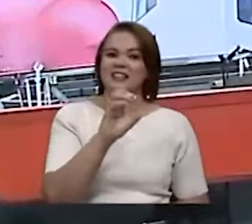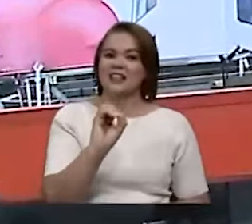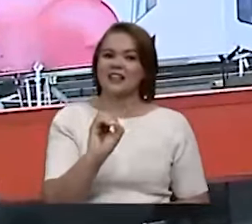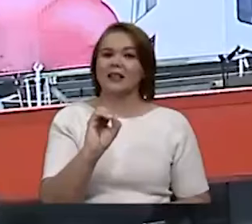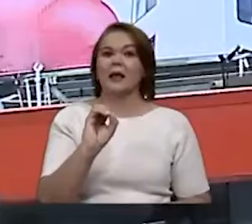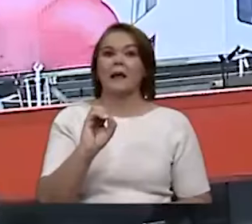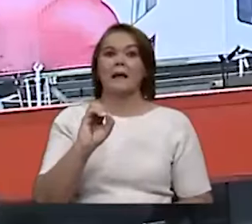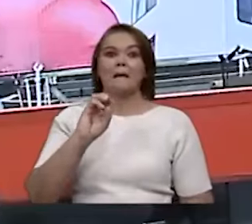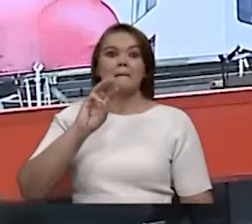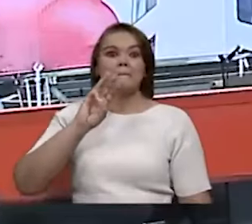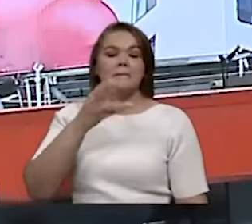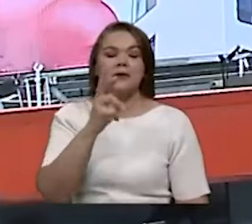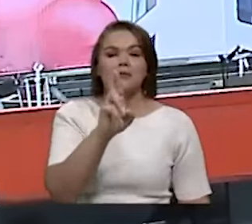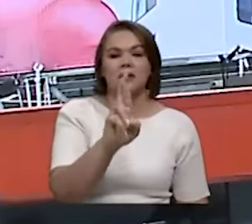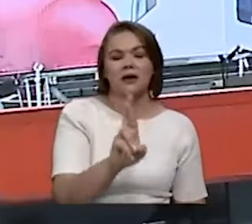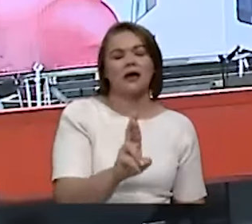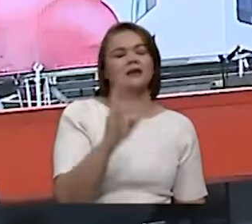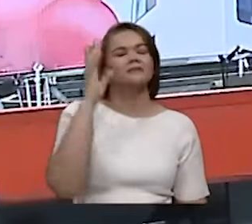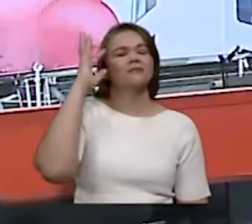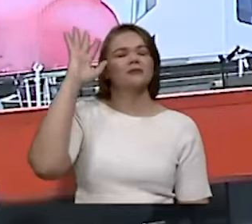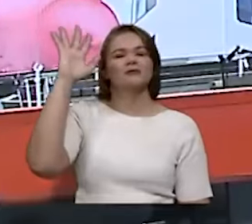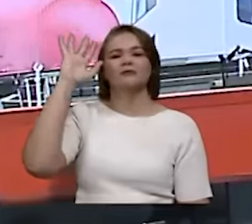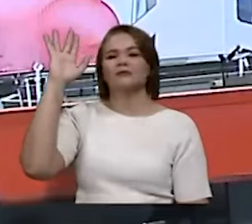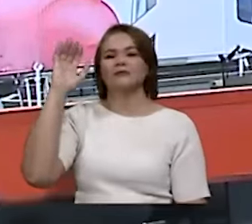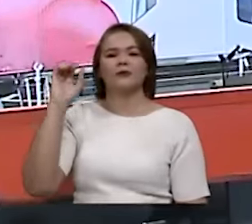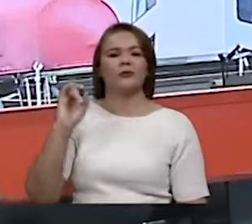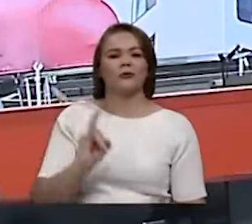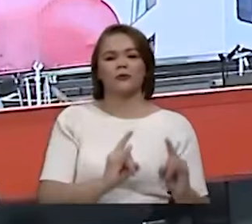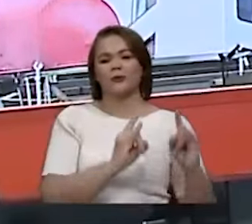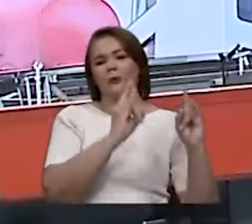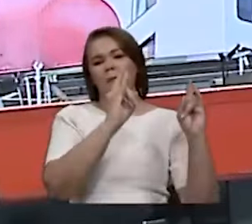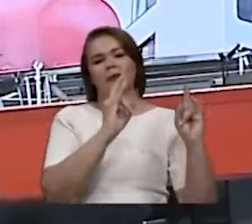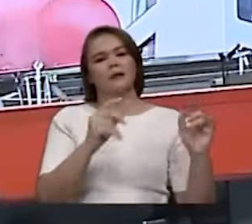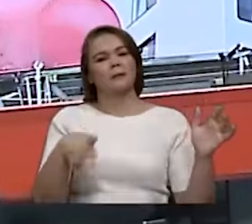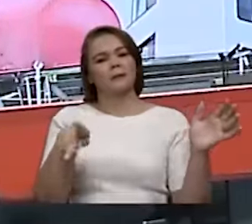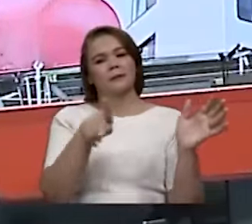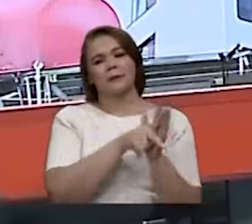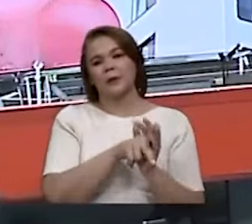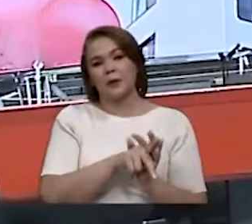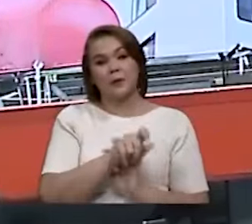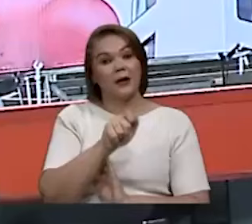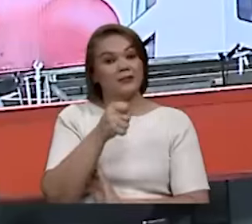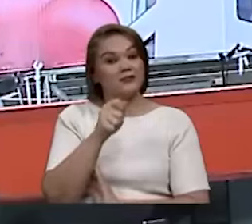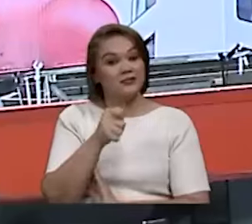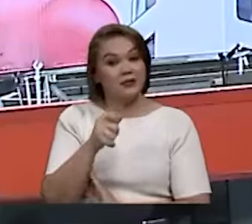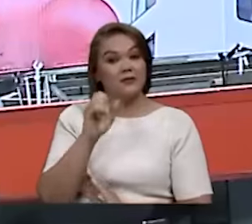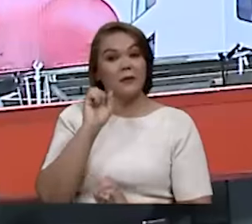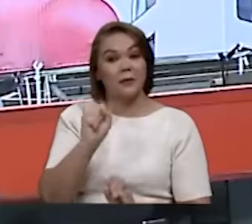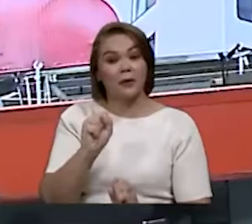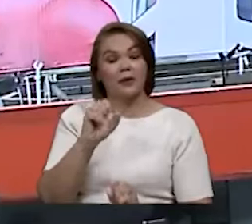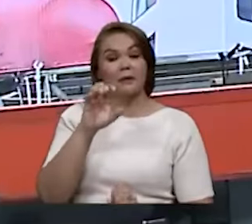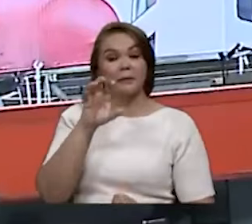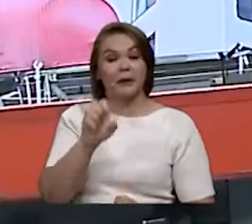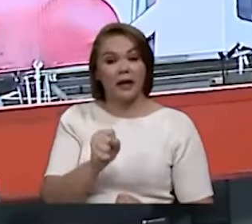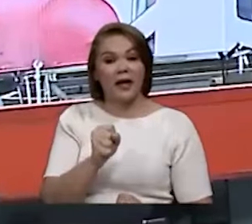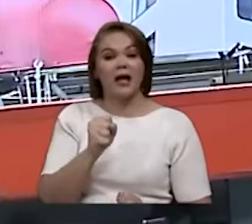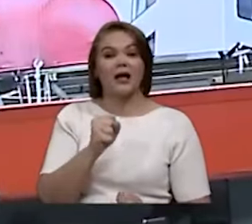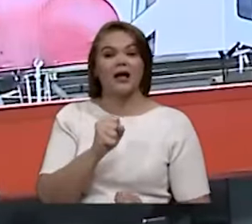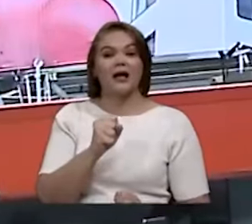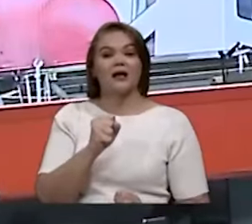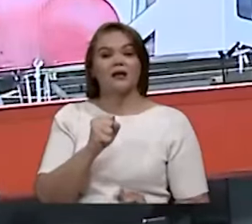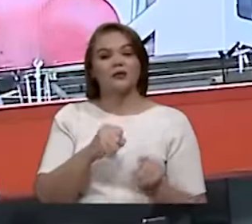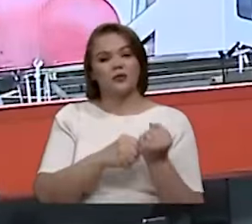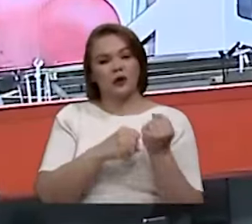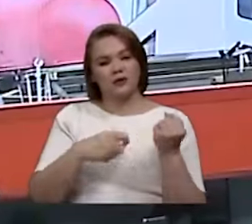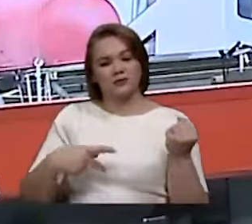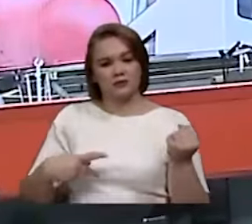R$170.000. O sonho do apartamento próprio, a chave você pode receber aqui do Caju Cap. É isso